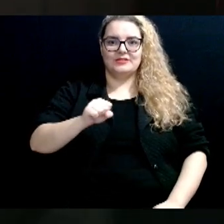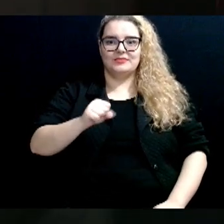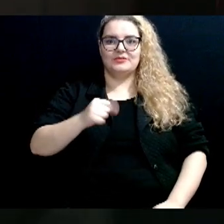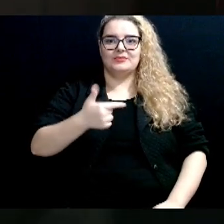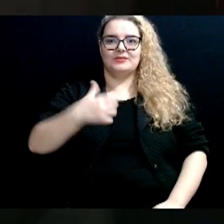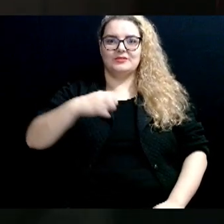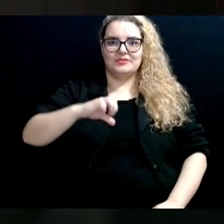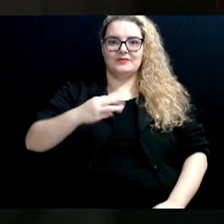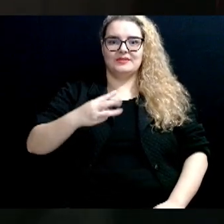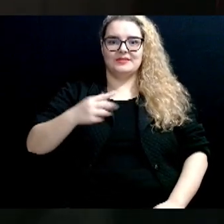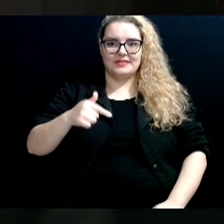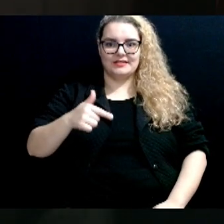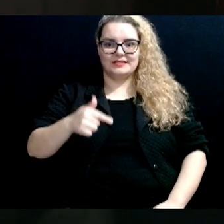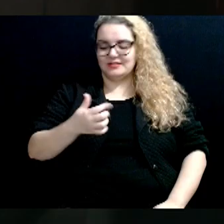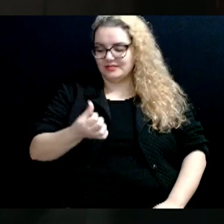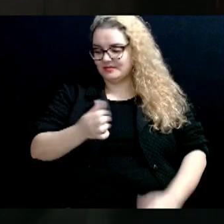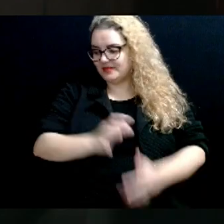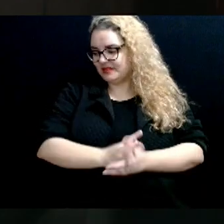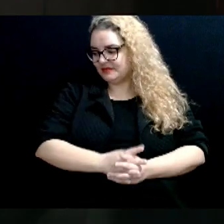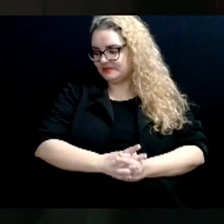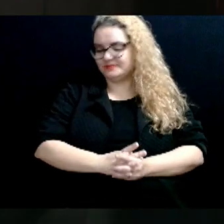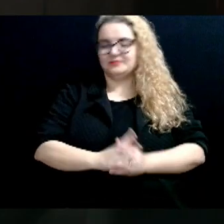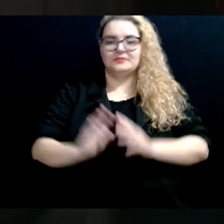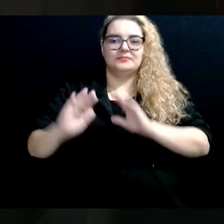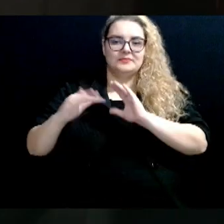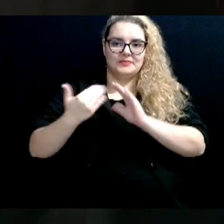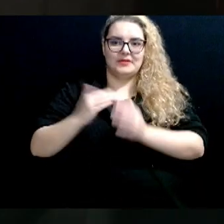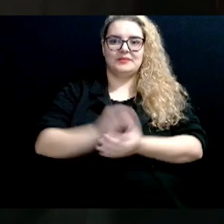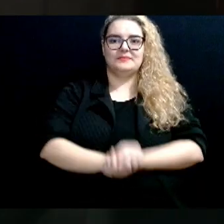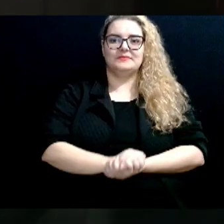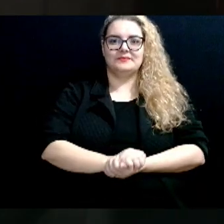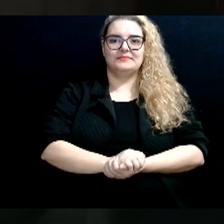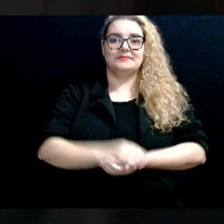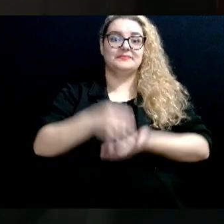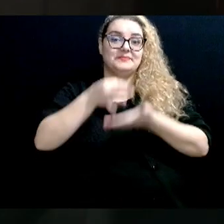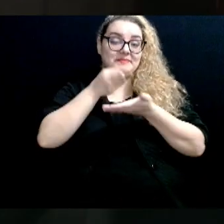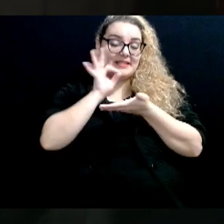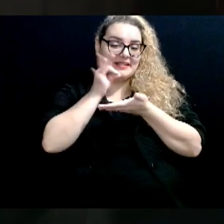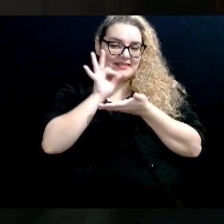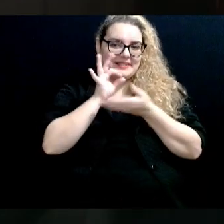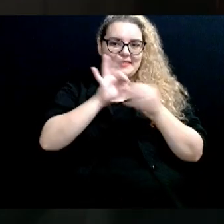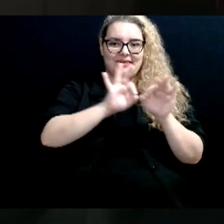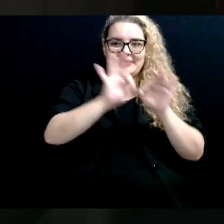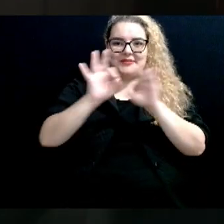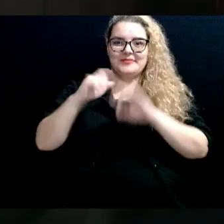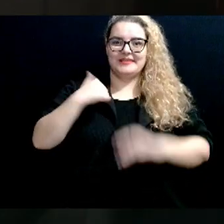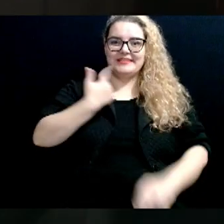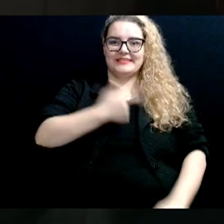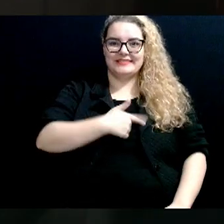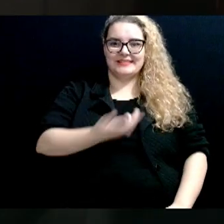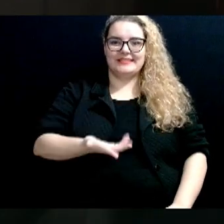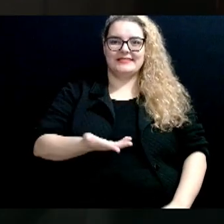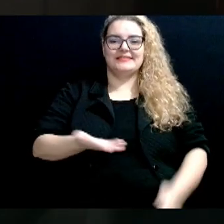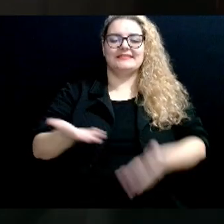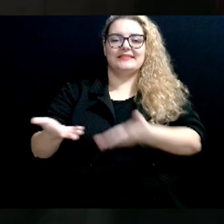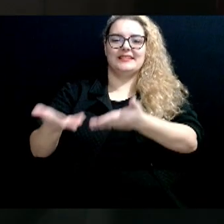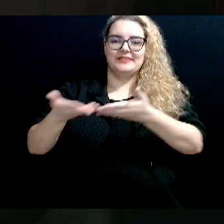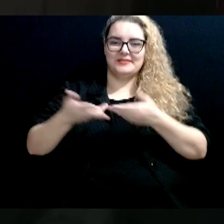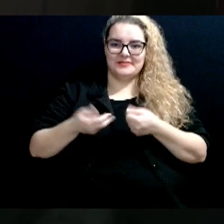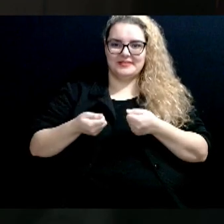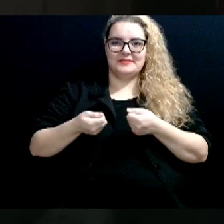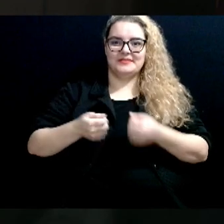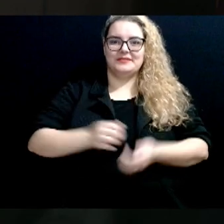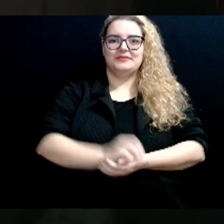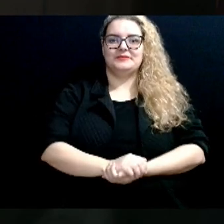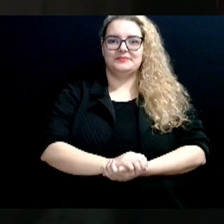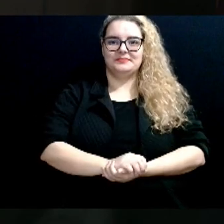19978293776. Enquanto você manda sua mensagem aí, vai tomando seu cafezinho, acompanhando a gente, quero te convidar para participar